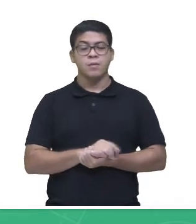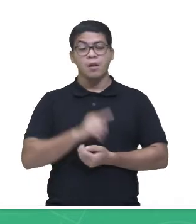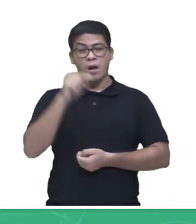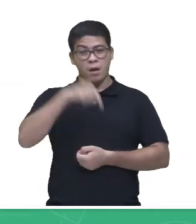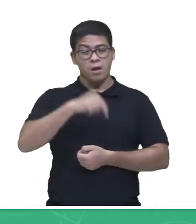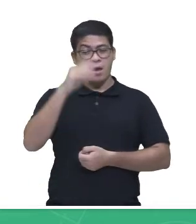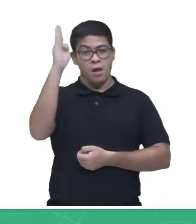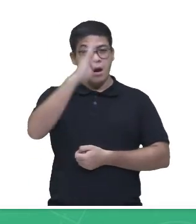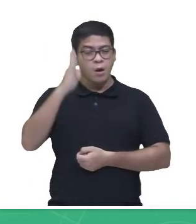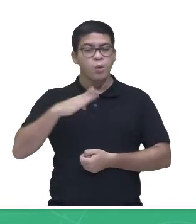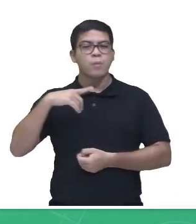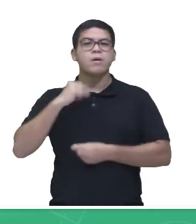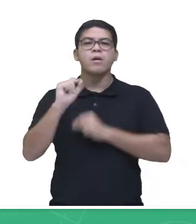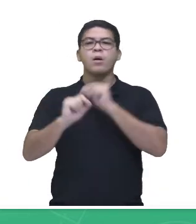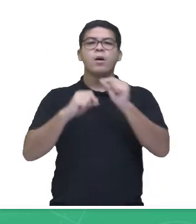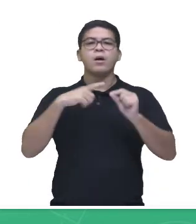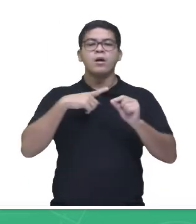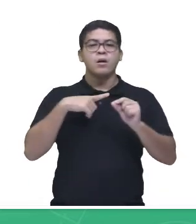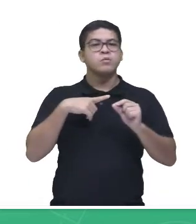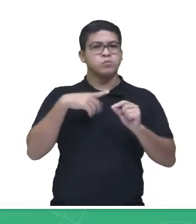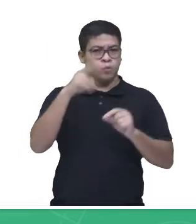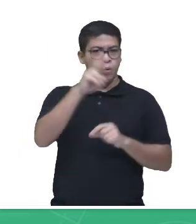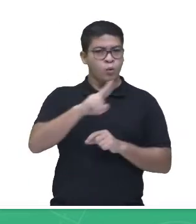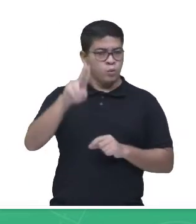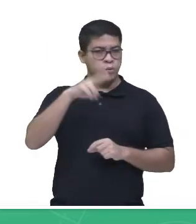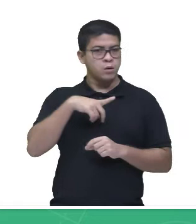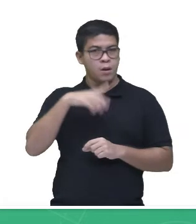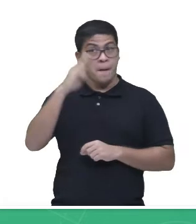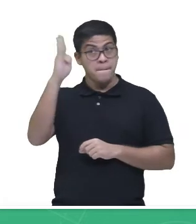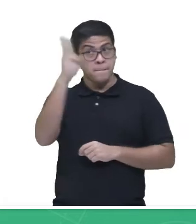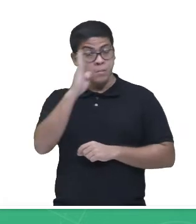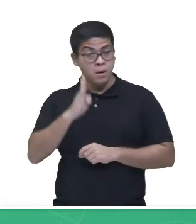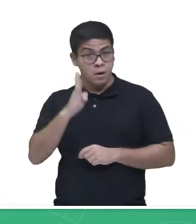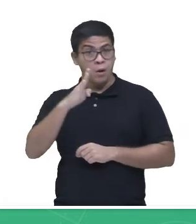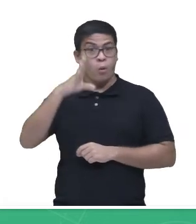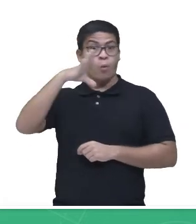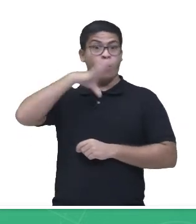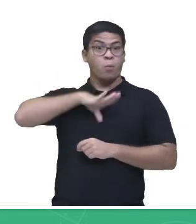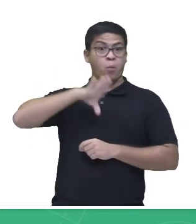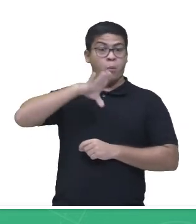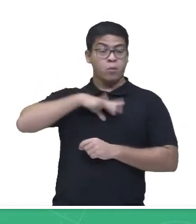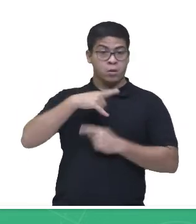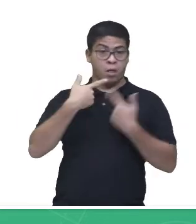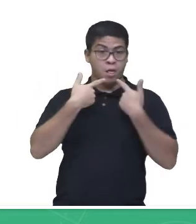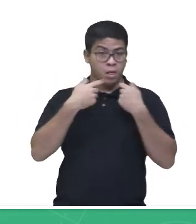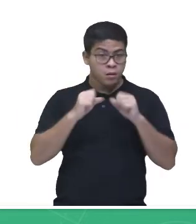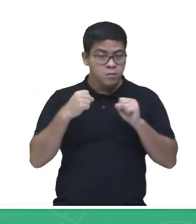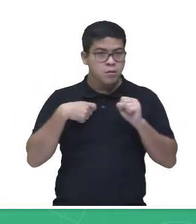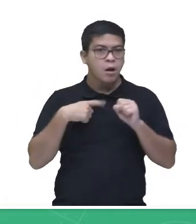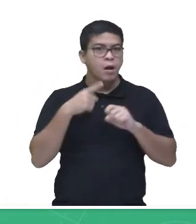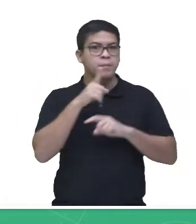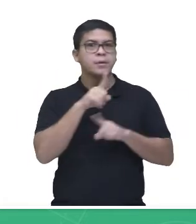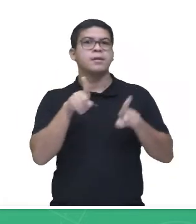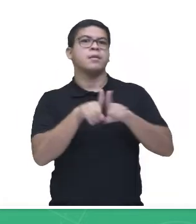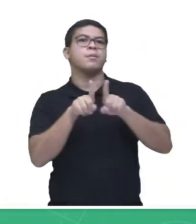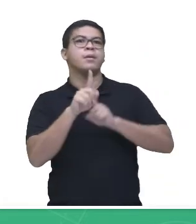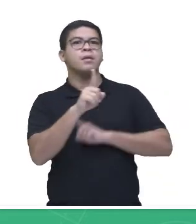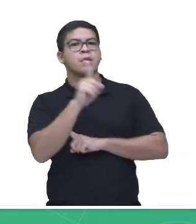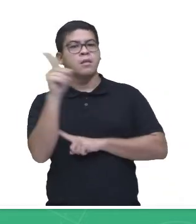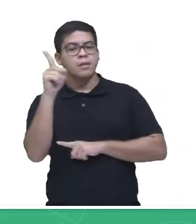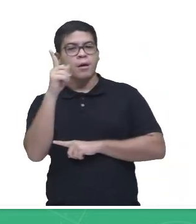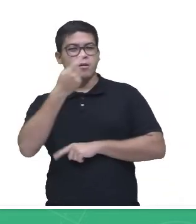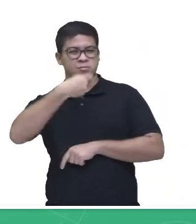língua espanhola, o verbo haber, ele é amplamente utilizado. Todo verbo no